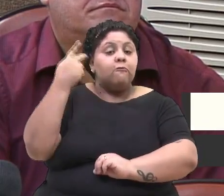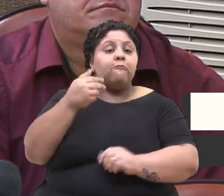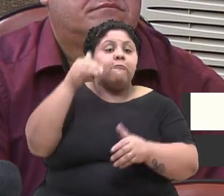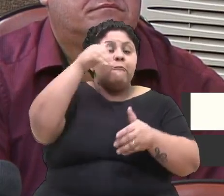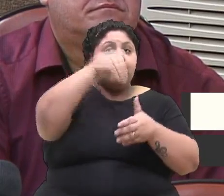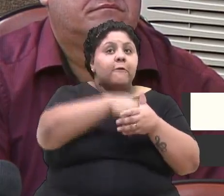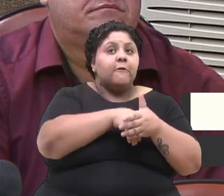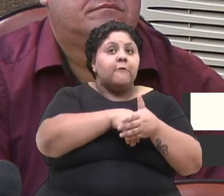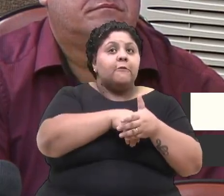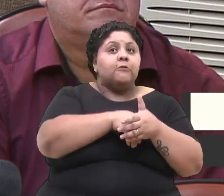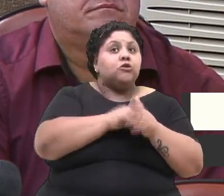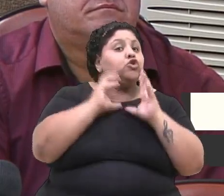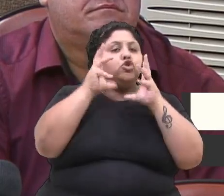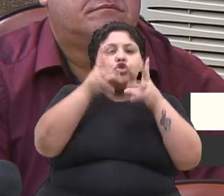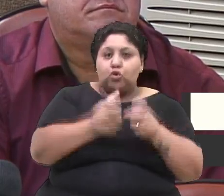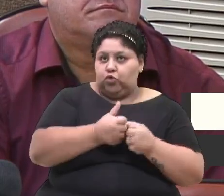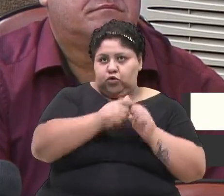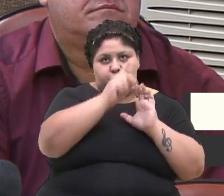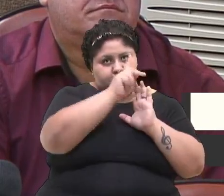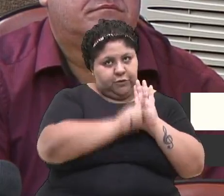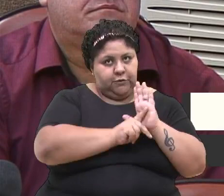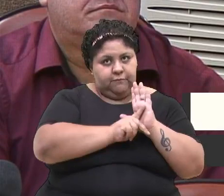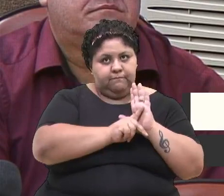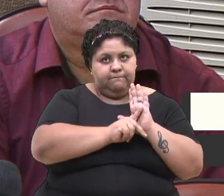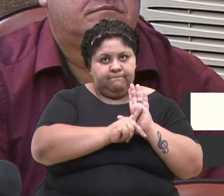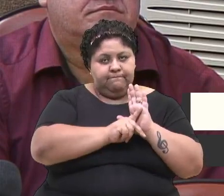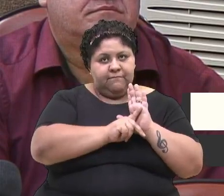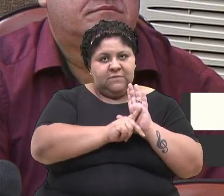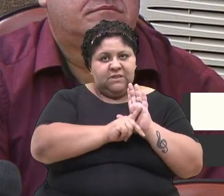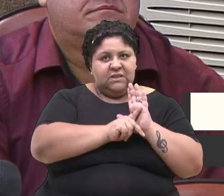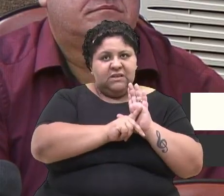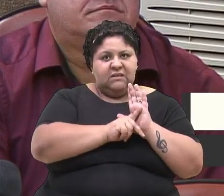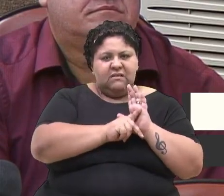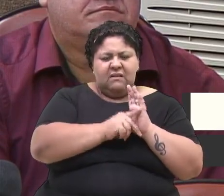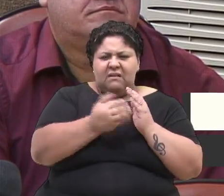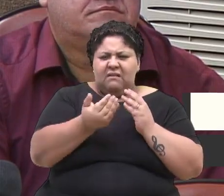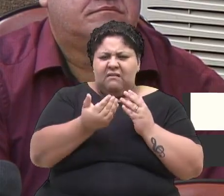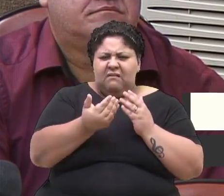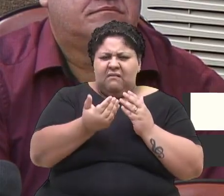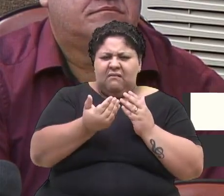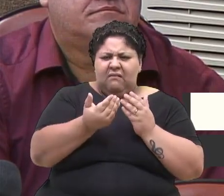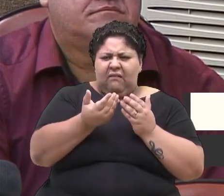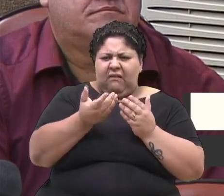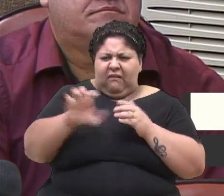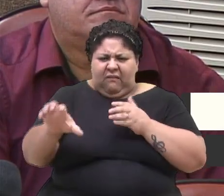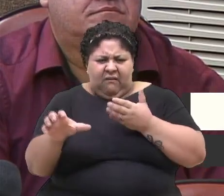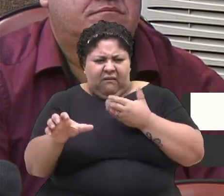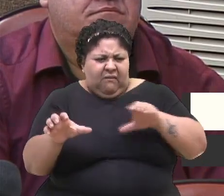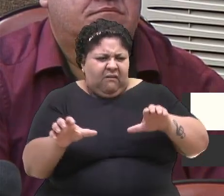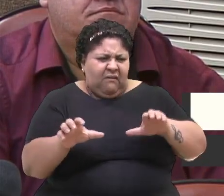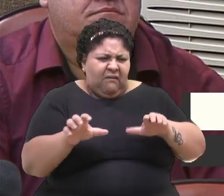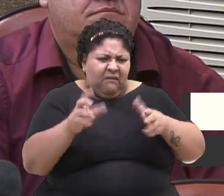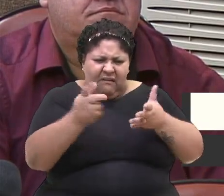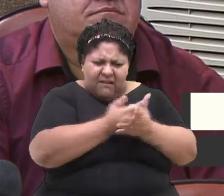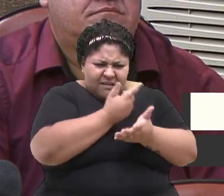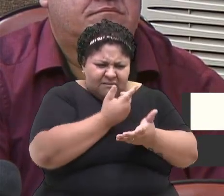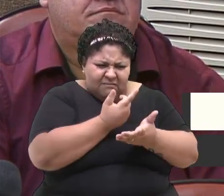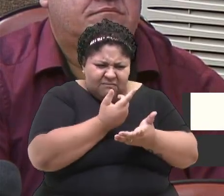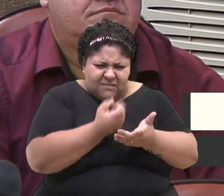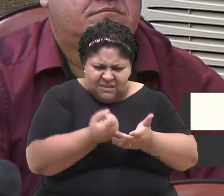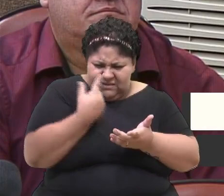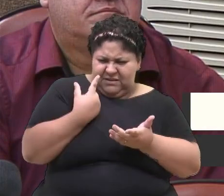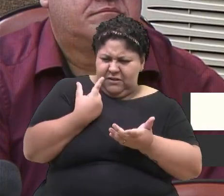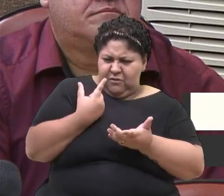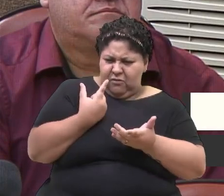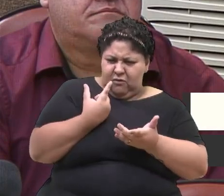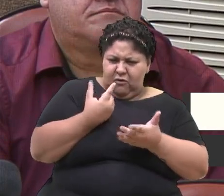por unanimidade no projeto. Fica contraditório agora nós votarmos o inverso. Declarar voto, presidente. Fica